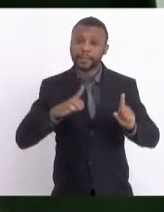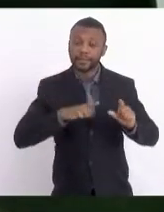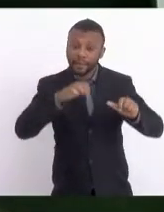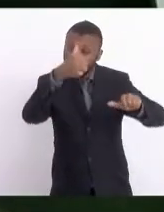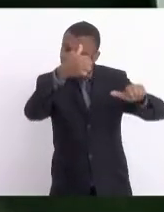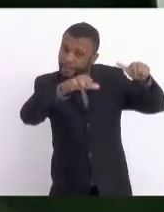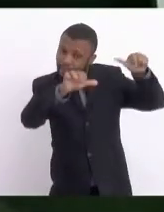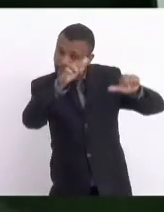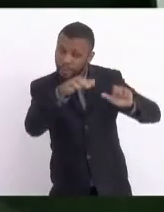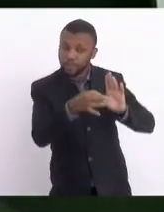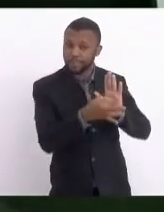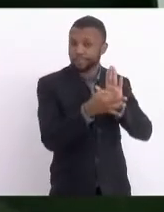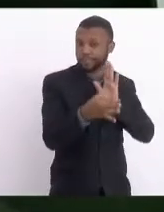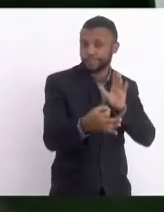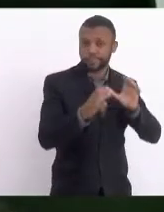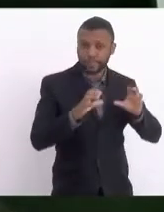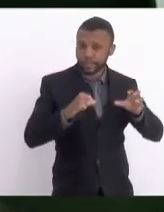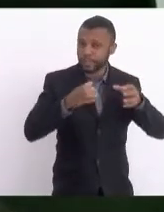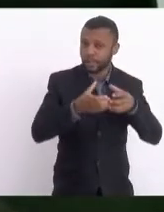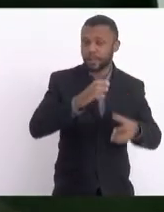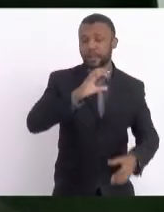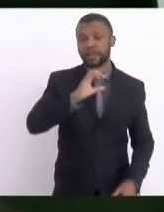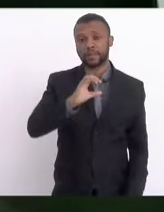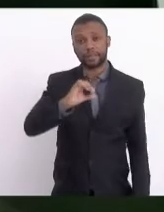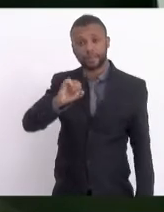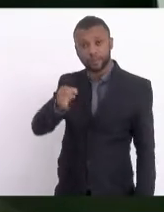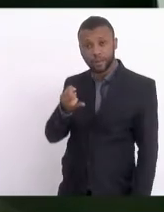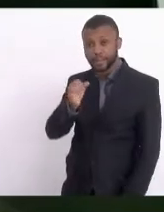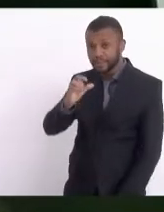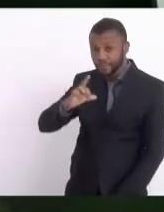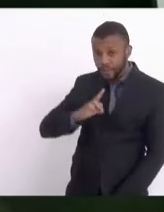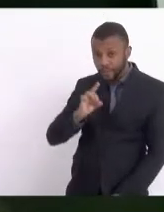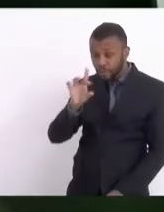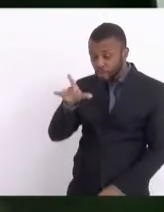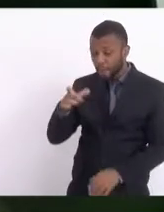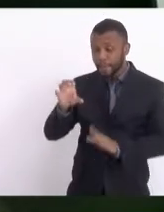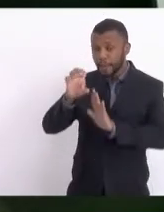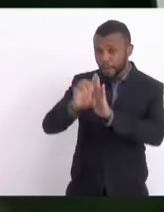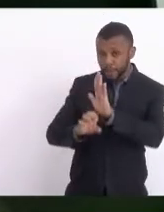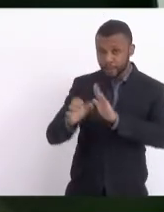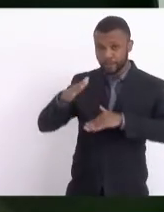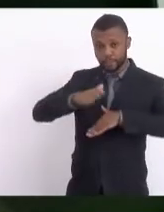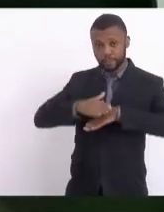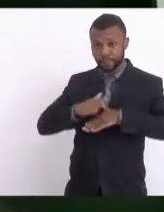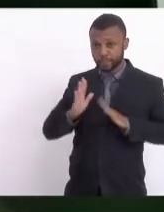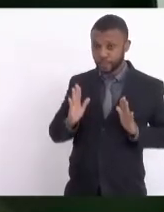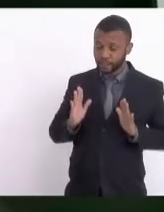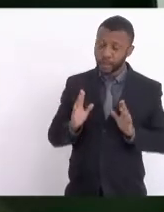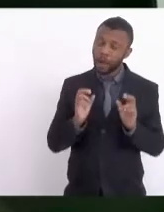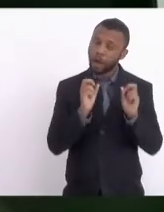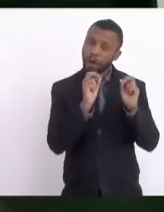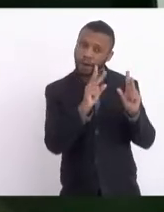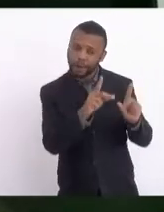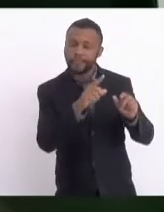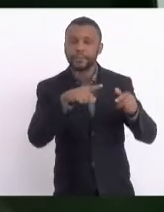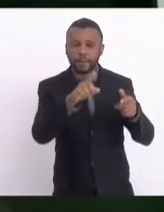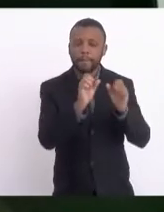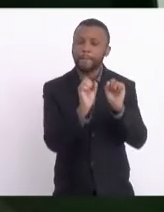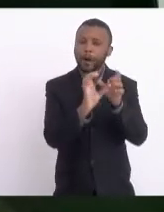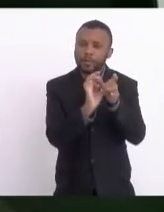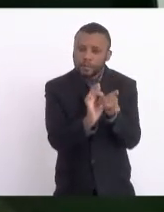Vossa Excelência que se tiver somente a minha emenda, Vossa Excelência está